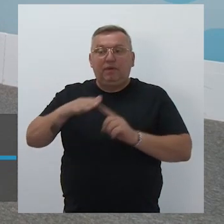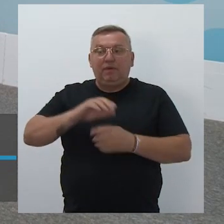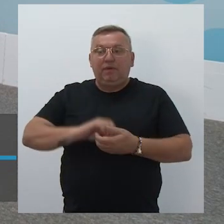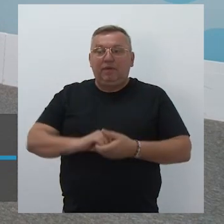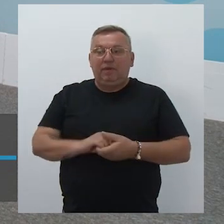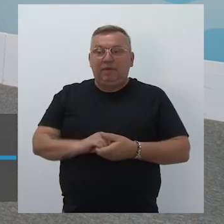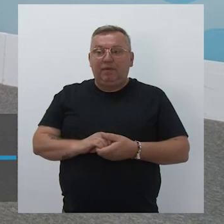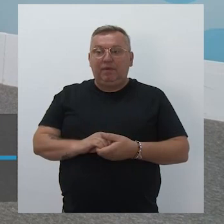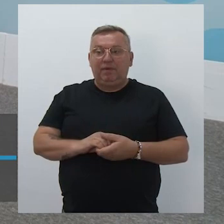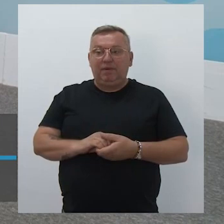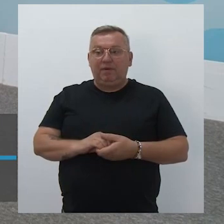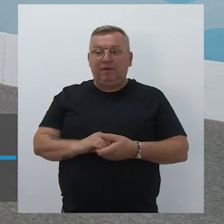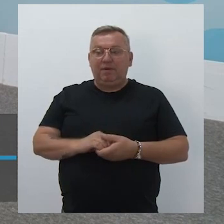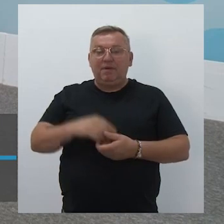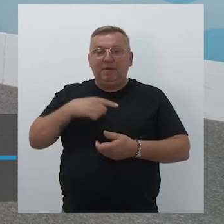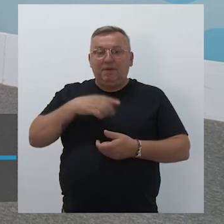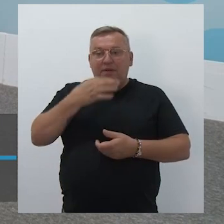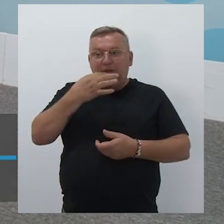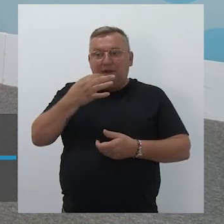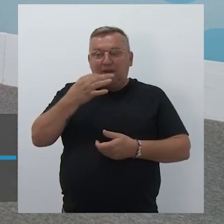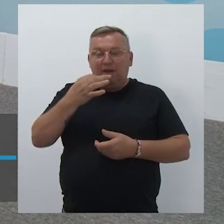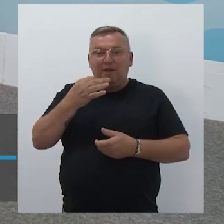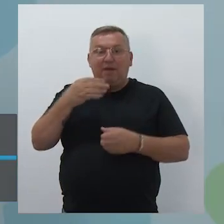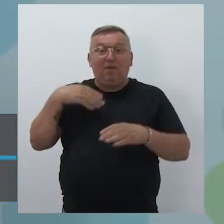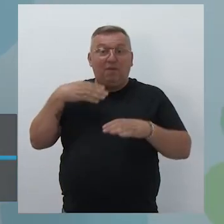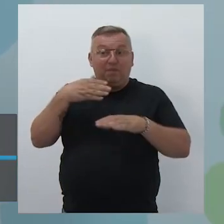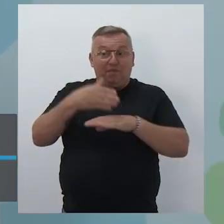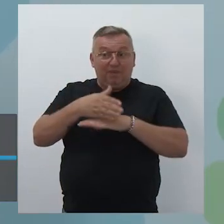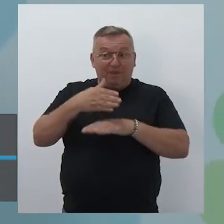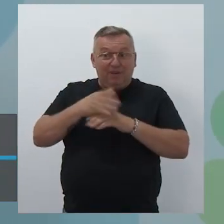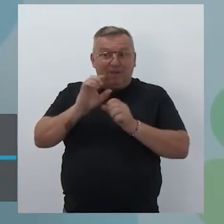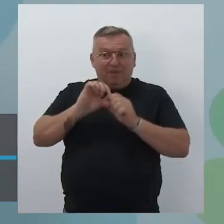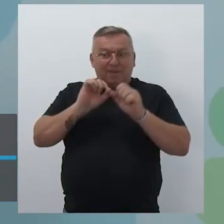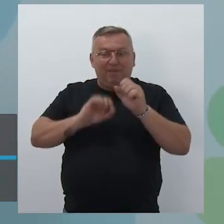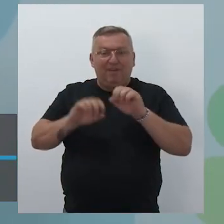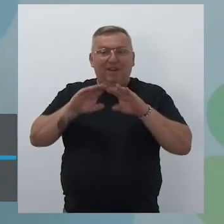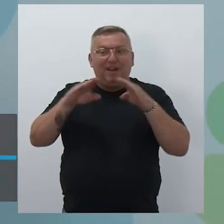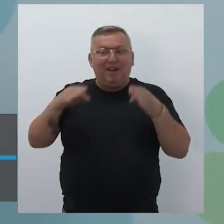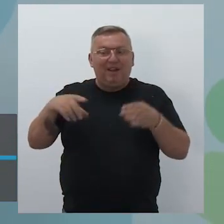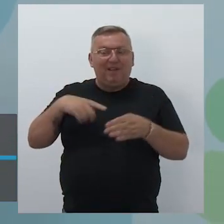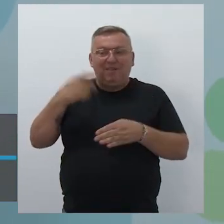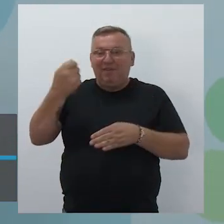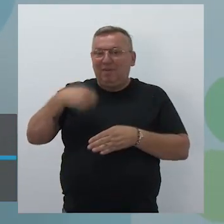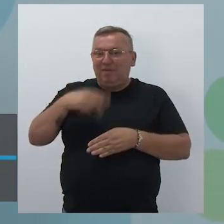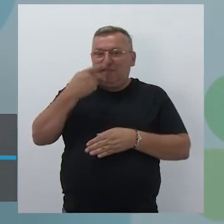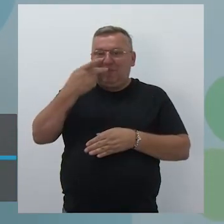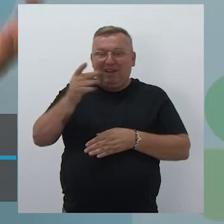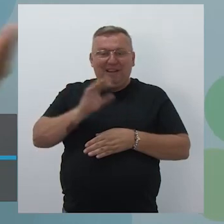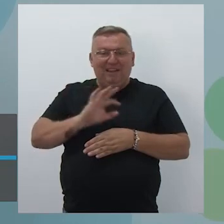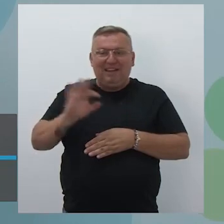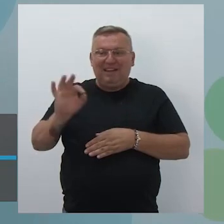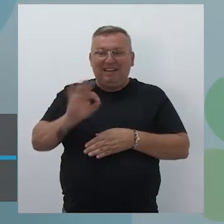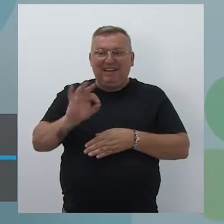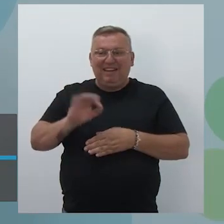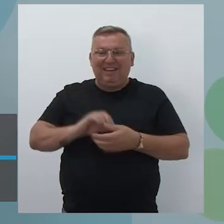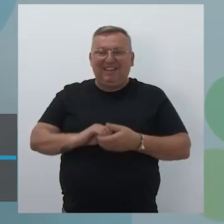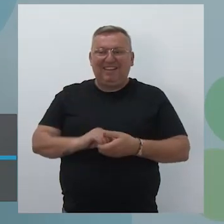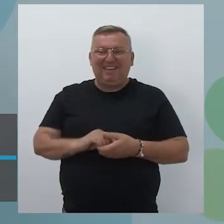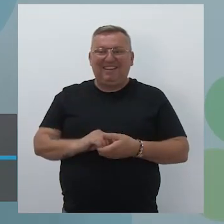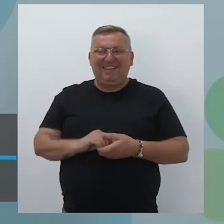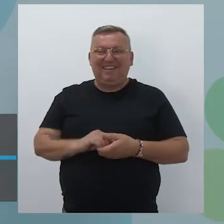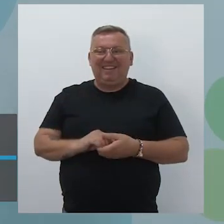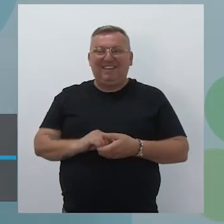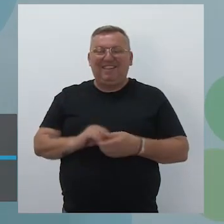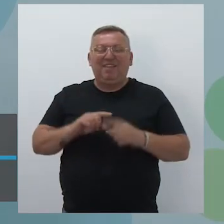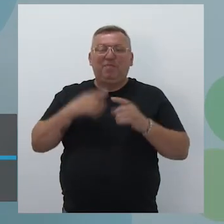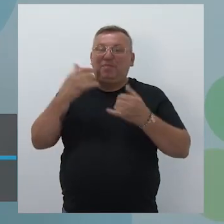é, gente. Eu achei que, como eu vim aqui para a bancada junto com a Tânia, eu não ia precisar fazer uma interação.